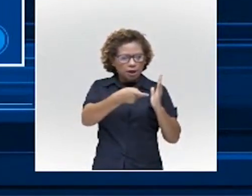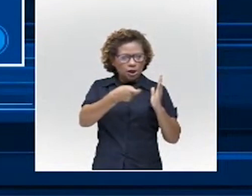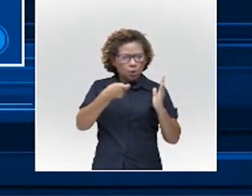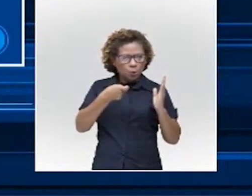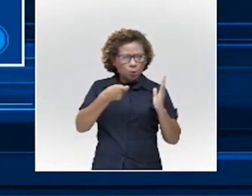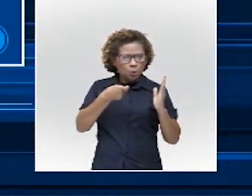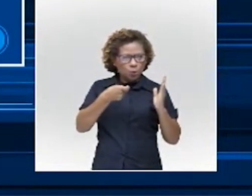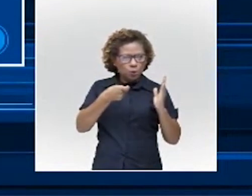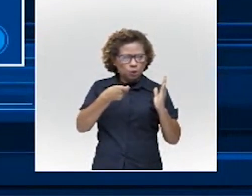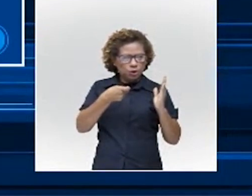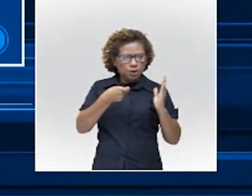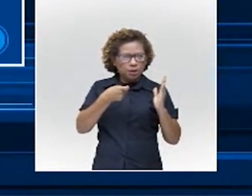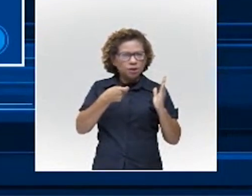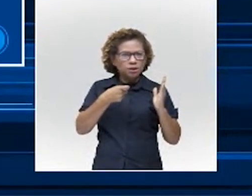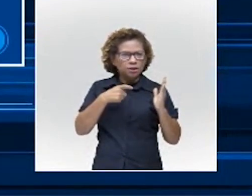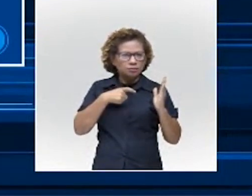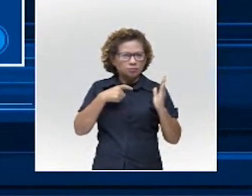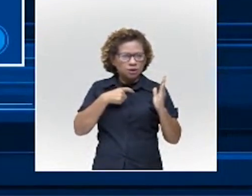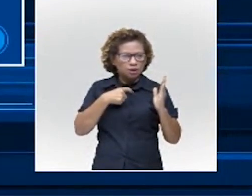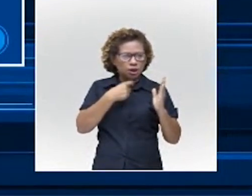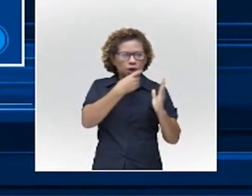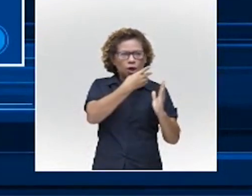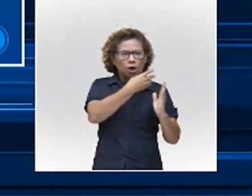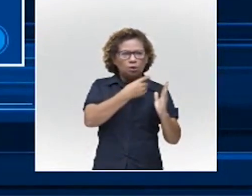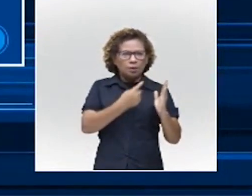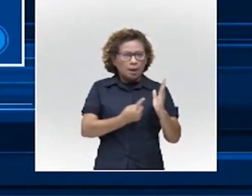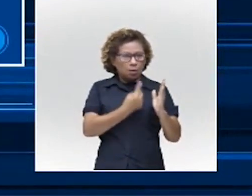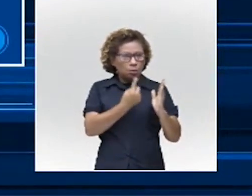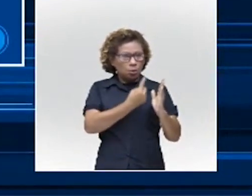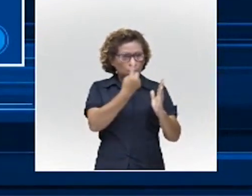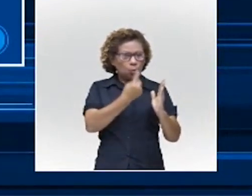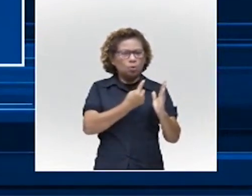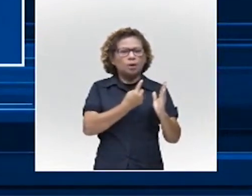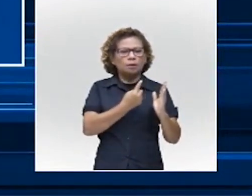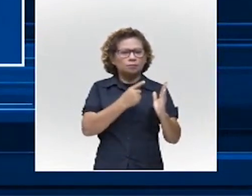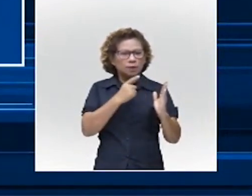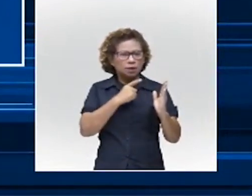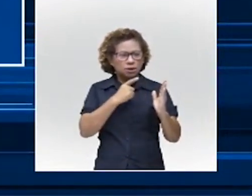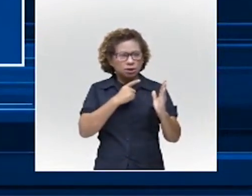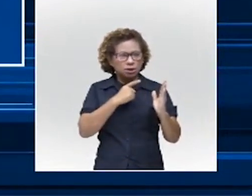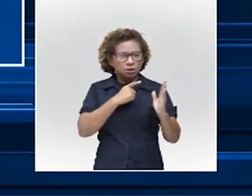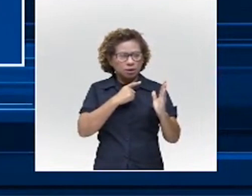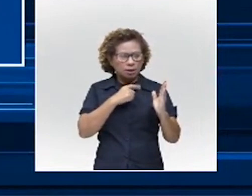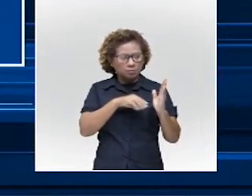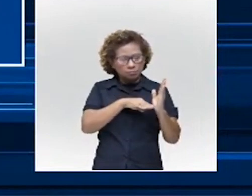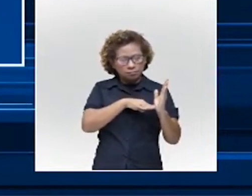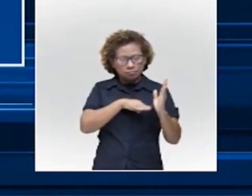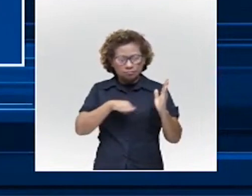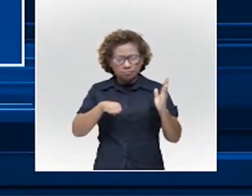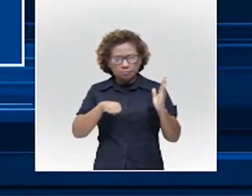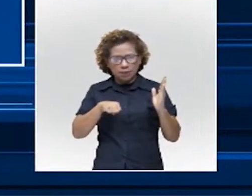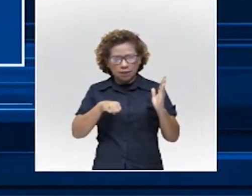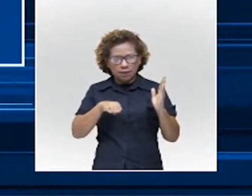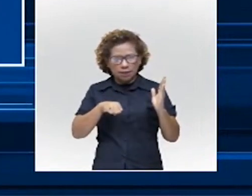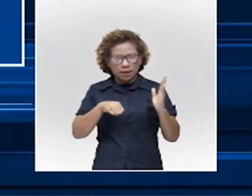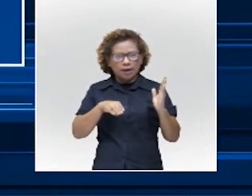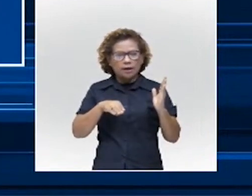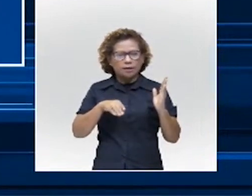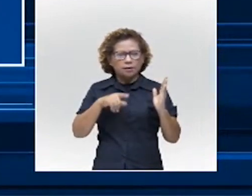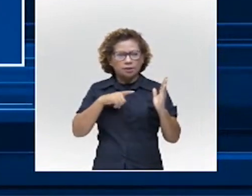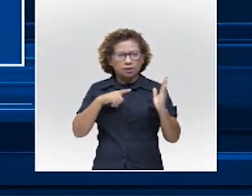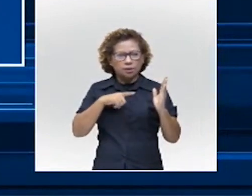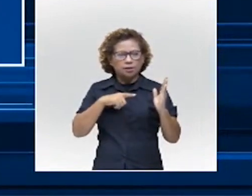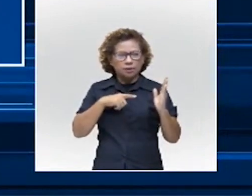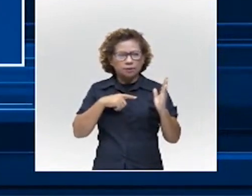nós temos aí, no caso, a altura do pé da escada até o chão de 4,8 e